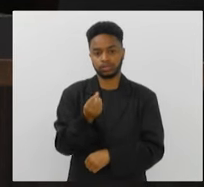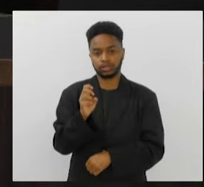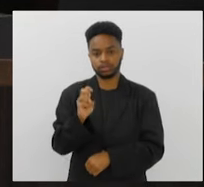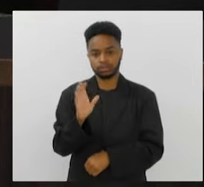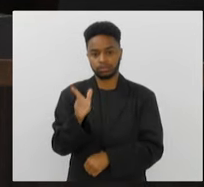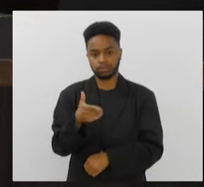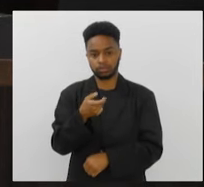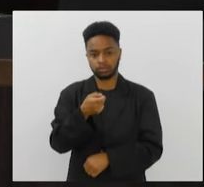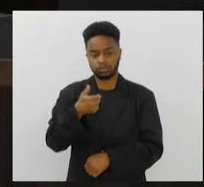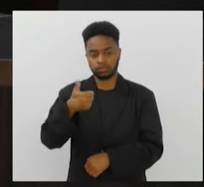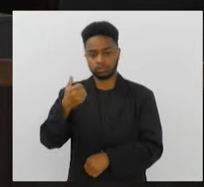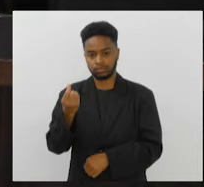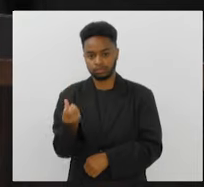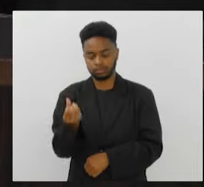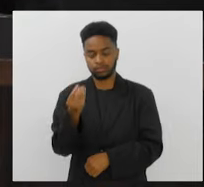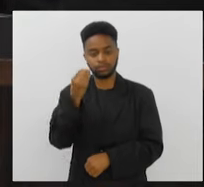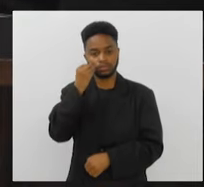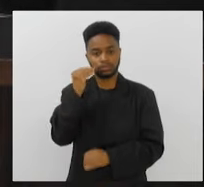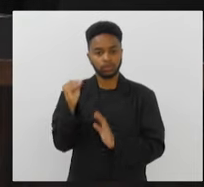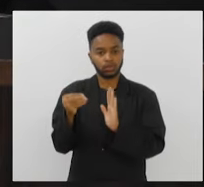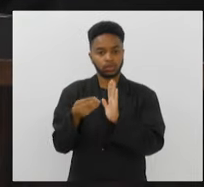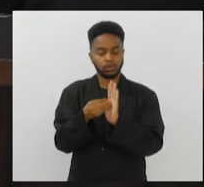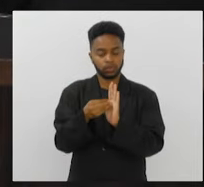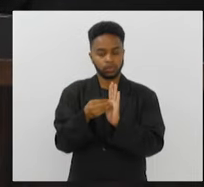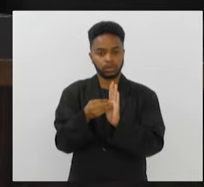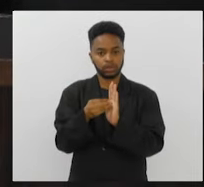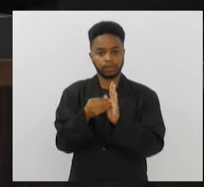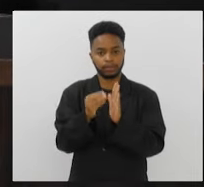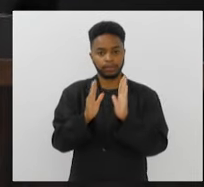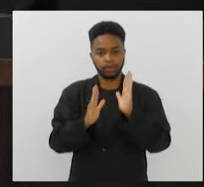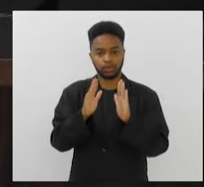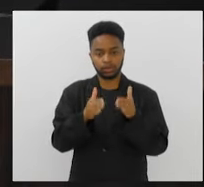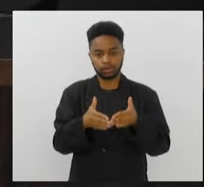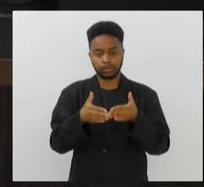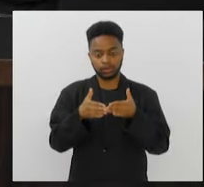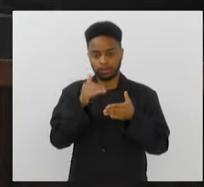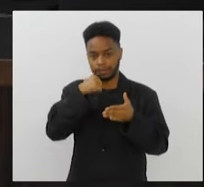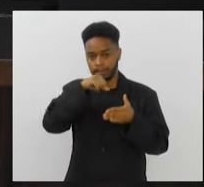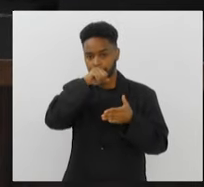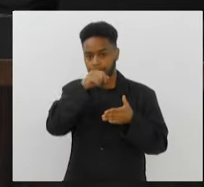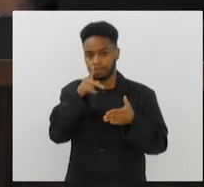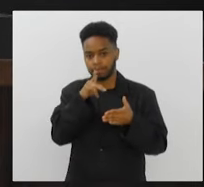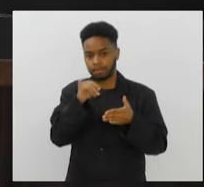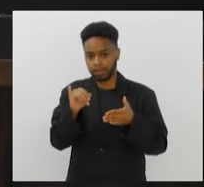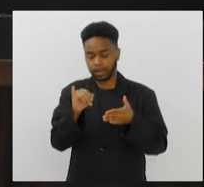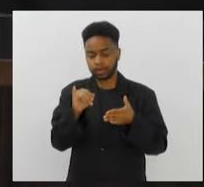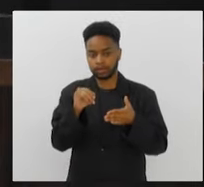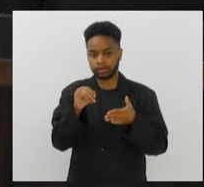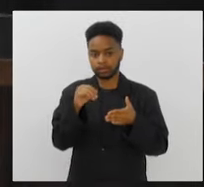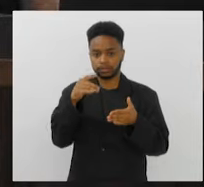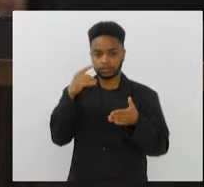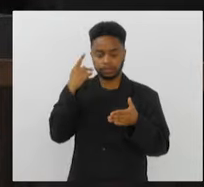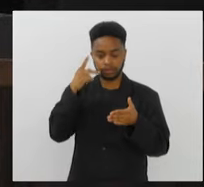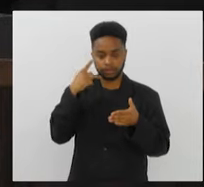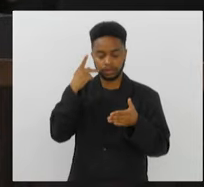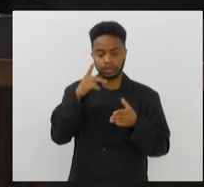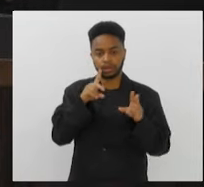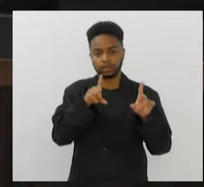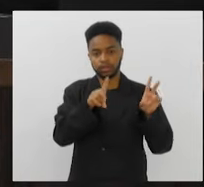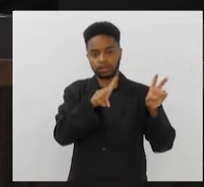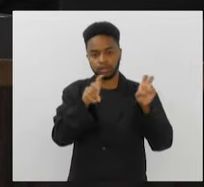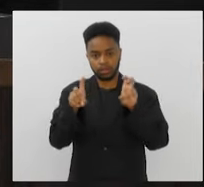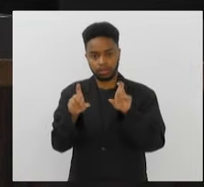65-2016 para incluir a previsão de licença maternidade e paternidade parlamentar e dar